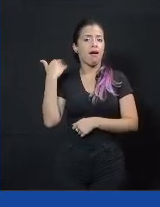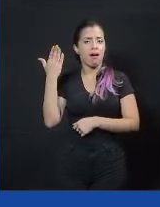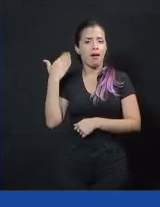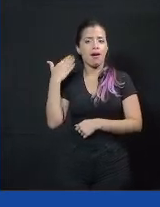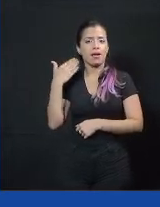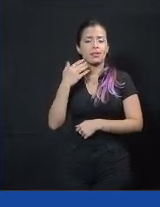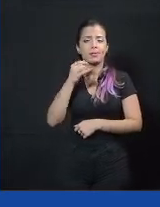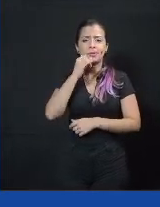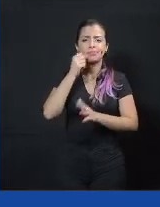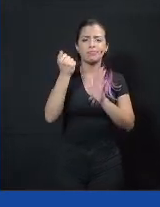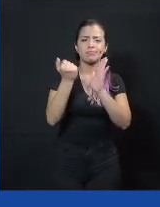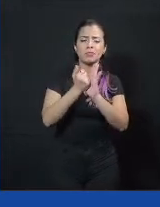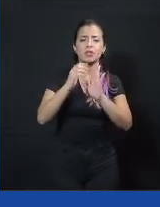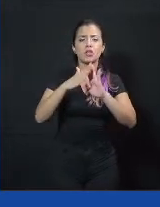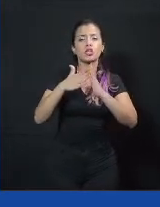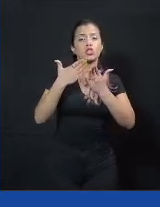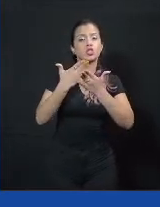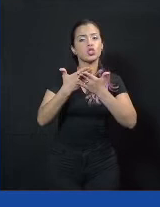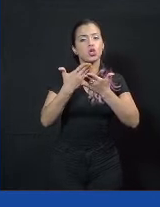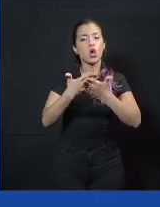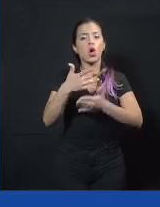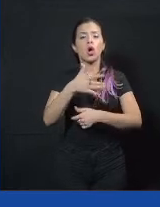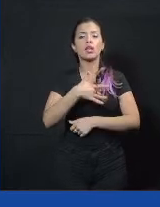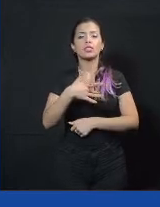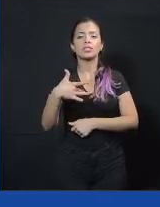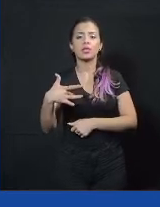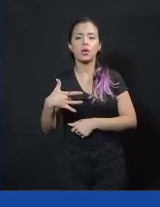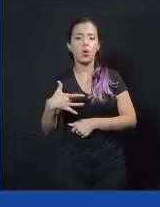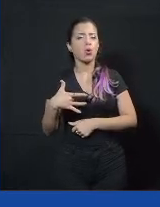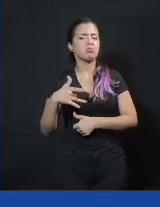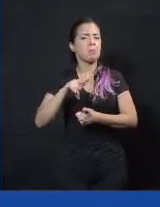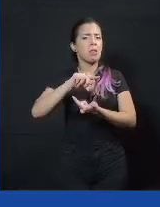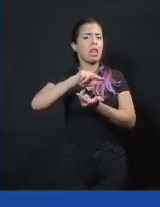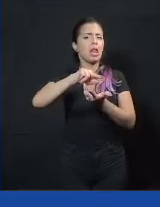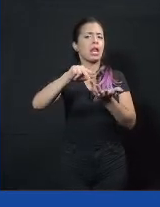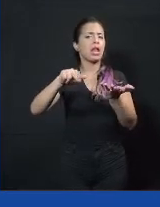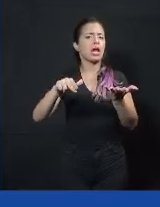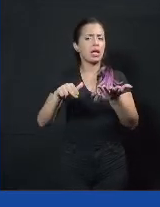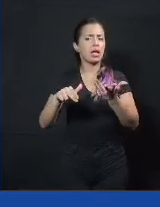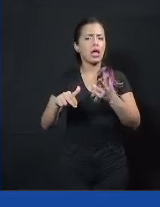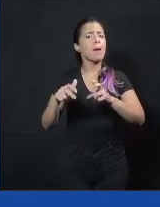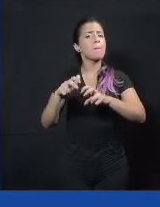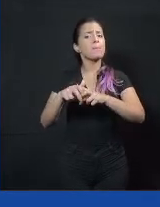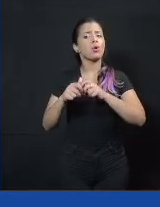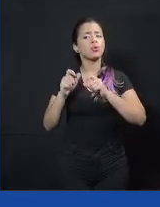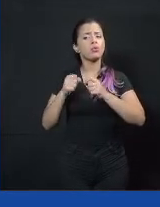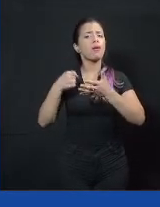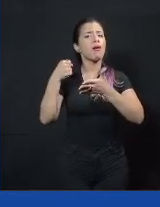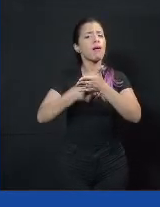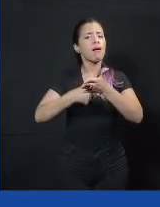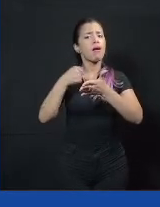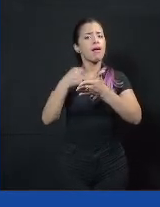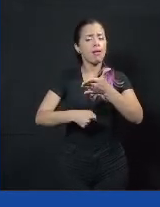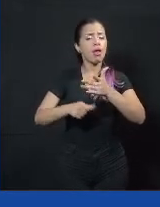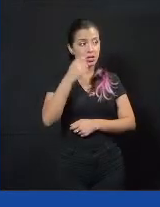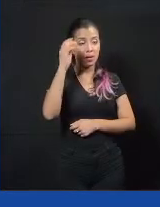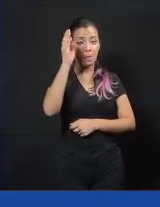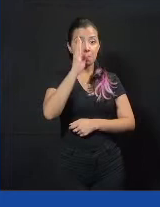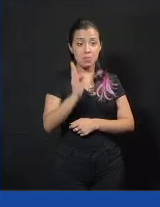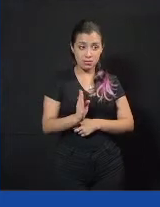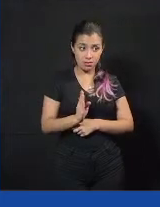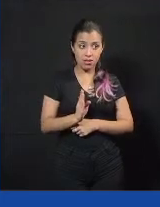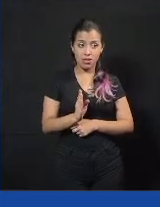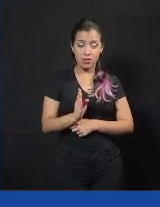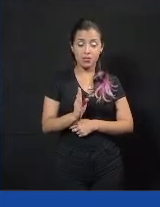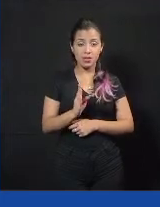demarcações, escolaridade, saúde indígena e outros são fruto das lutas por meio destas organizações indígenas e